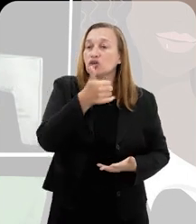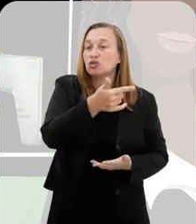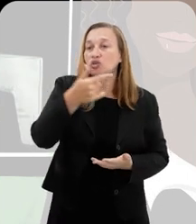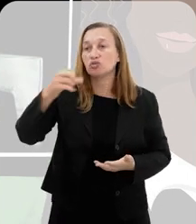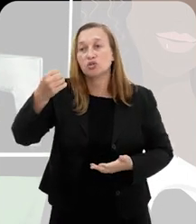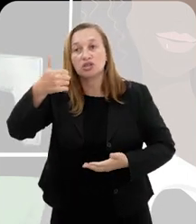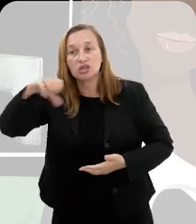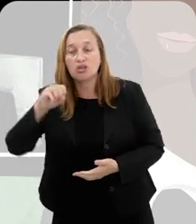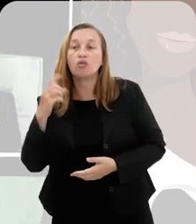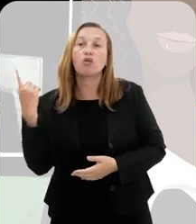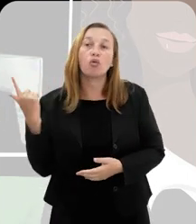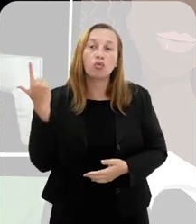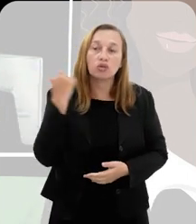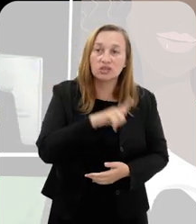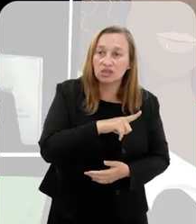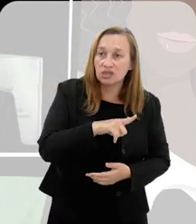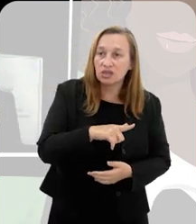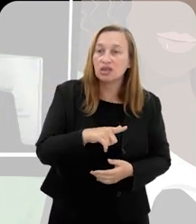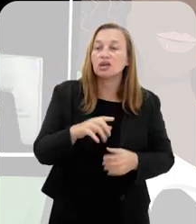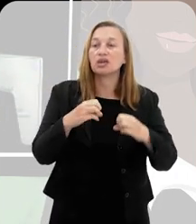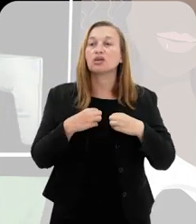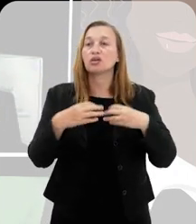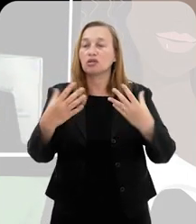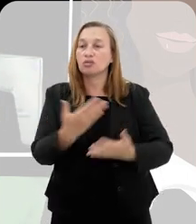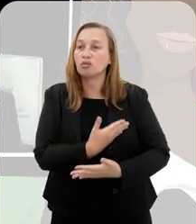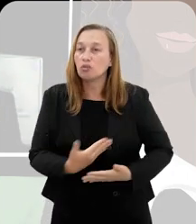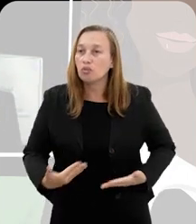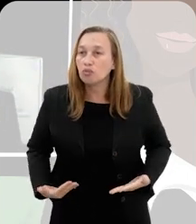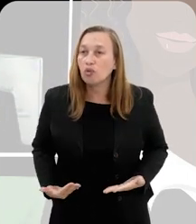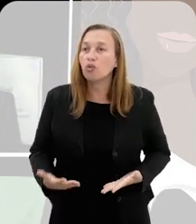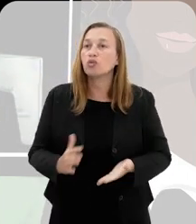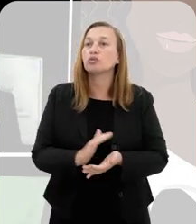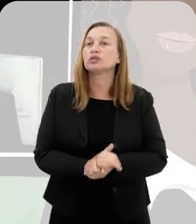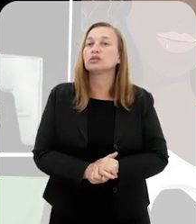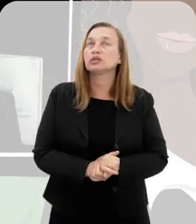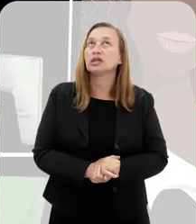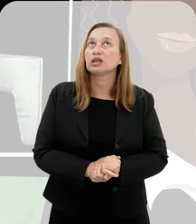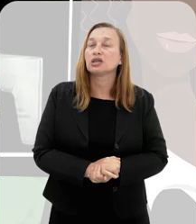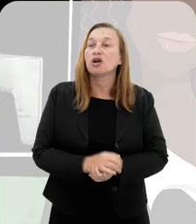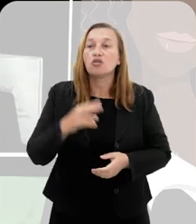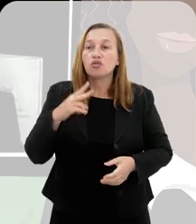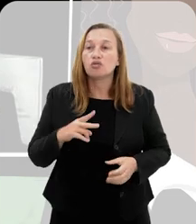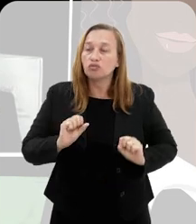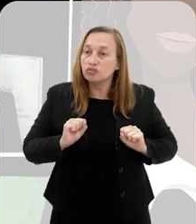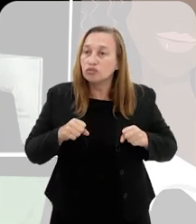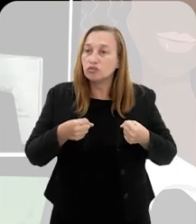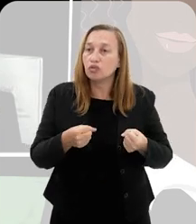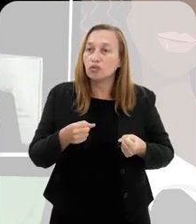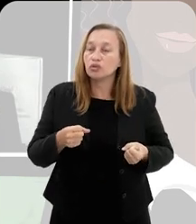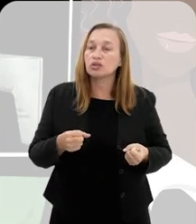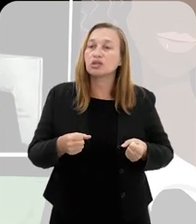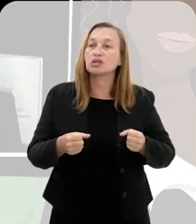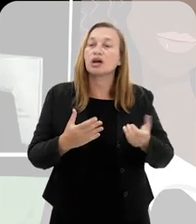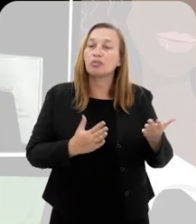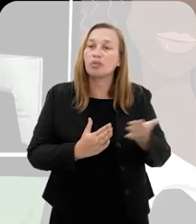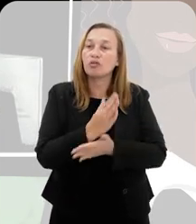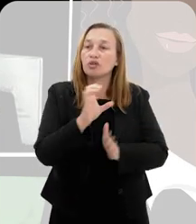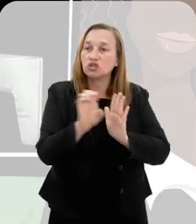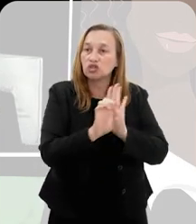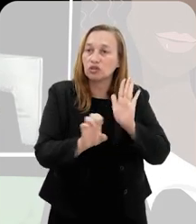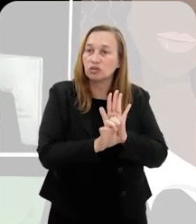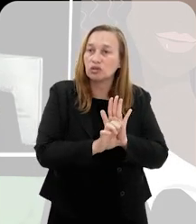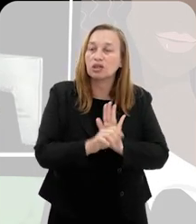gente, só em 2019, eu consegui, a partir de audiências públicas, de